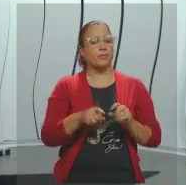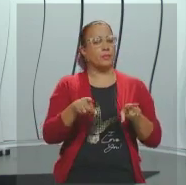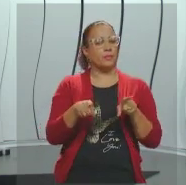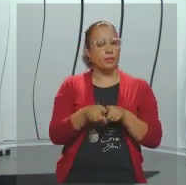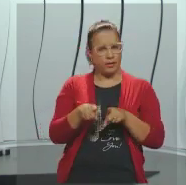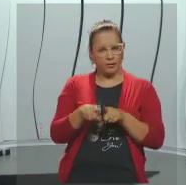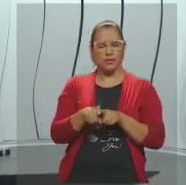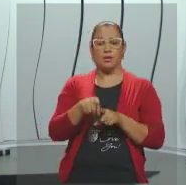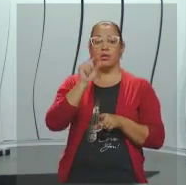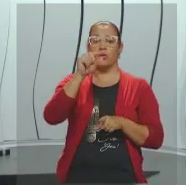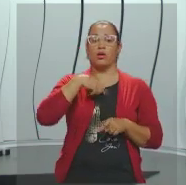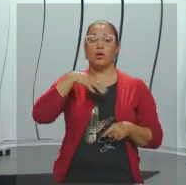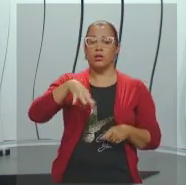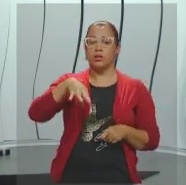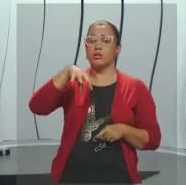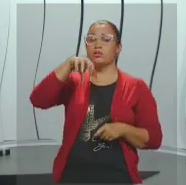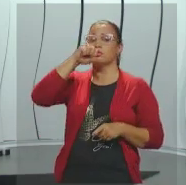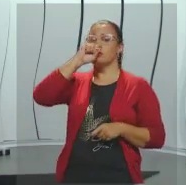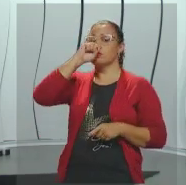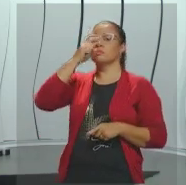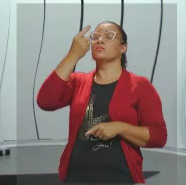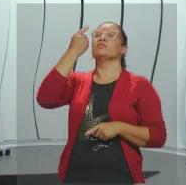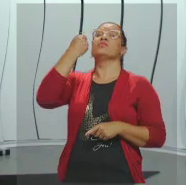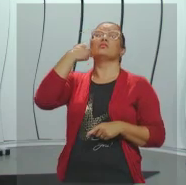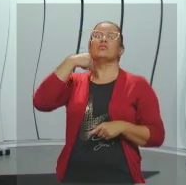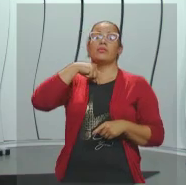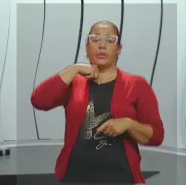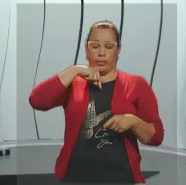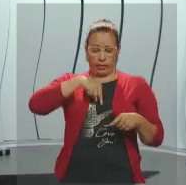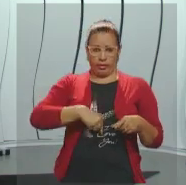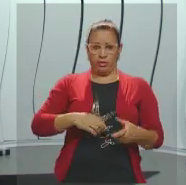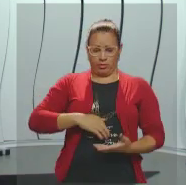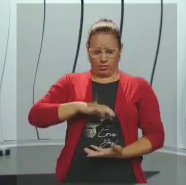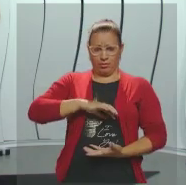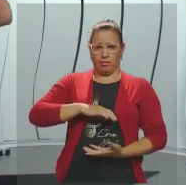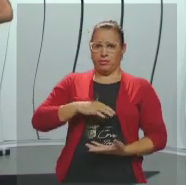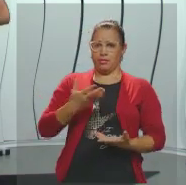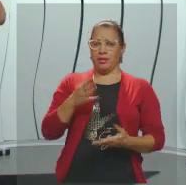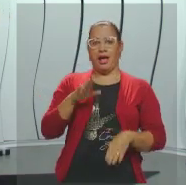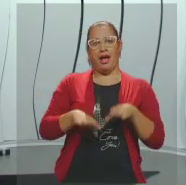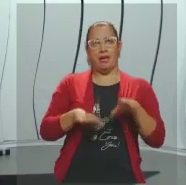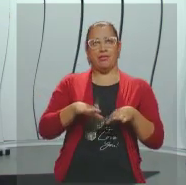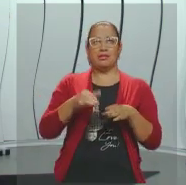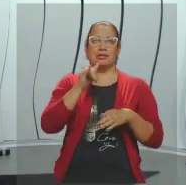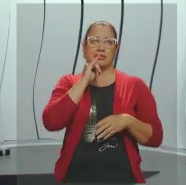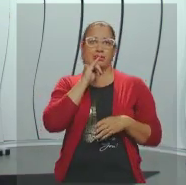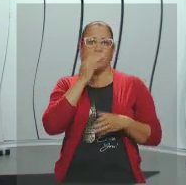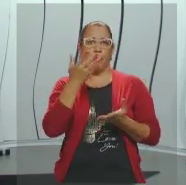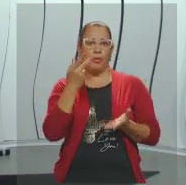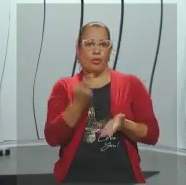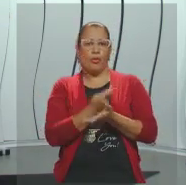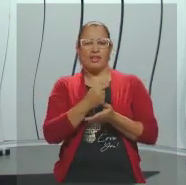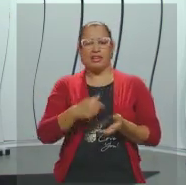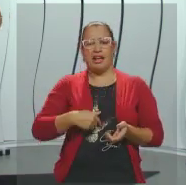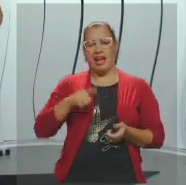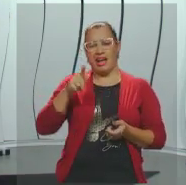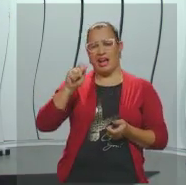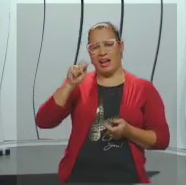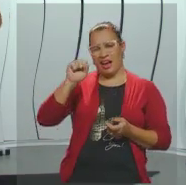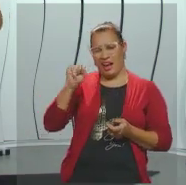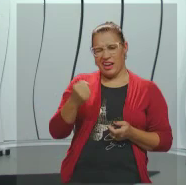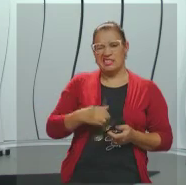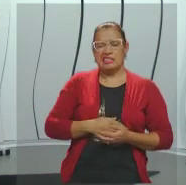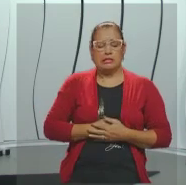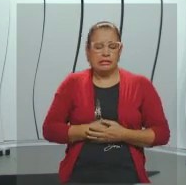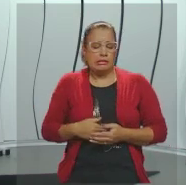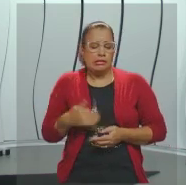se o ar entrasse diretamente no seu estômago. Isso acontece às vezes, a gente tem gases, etc., que faz muito